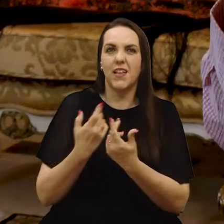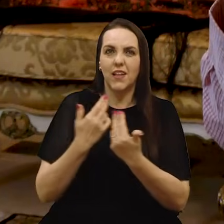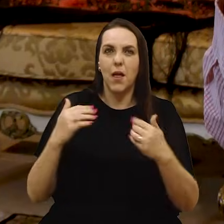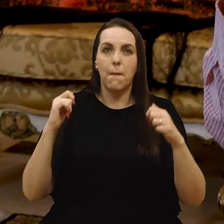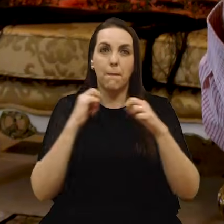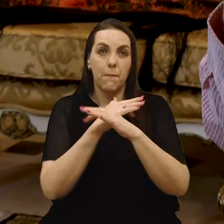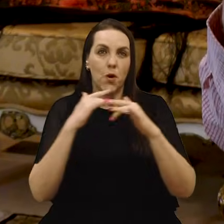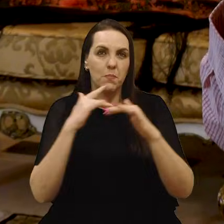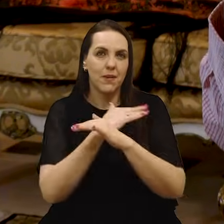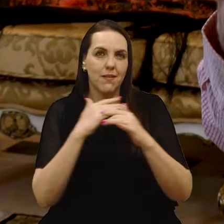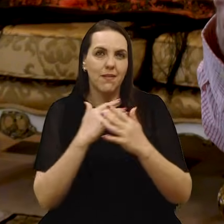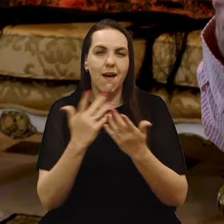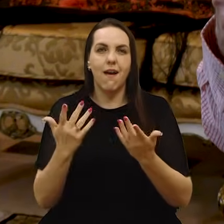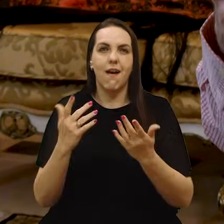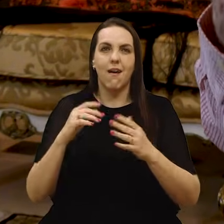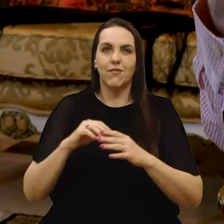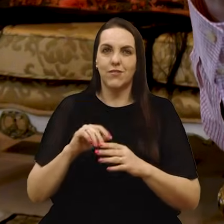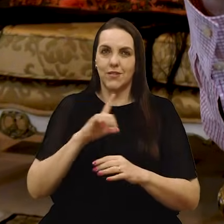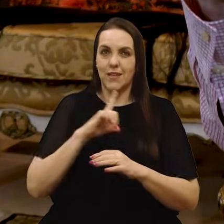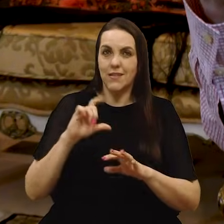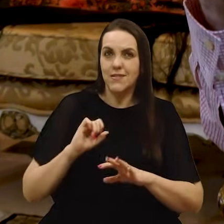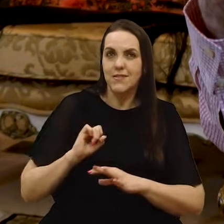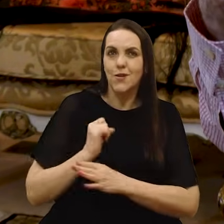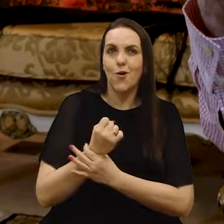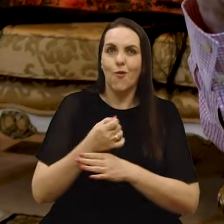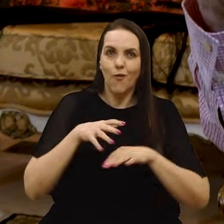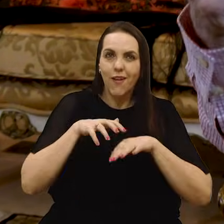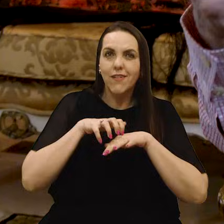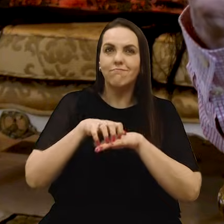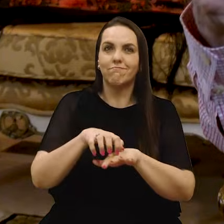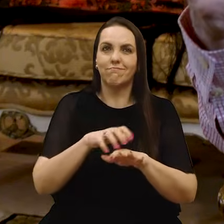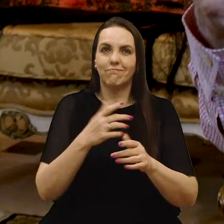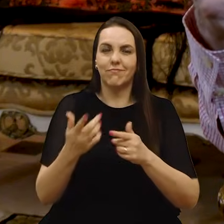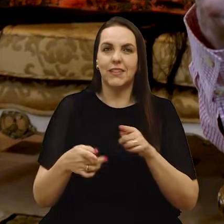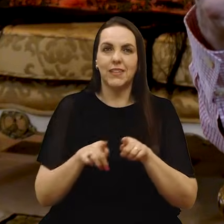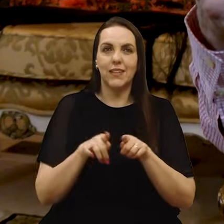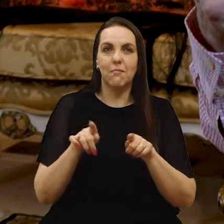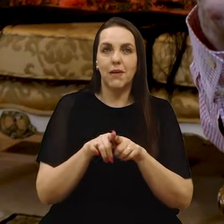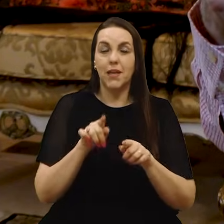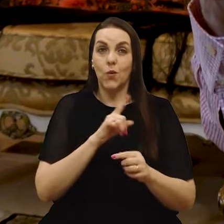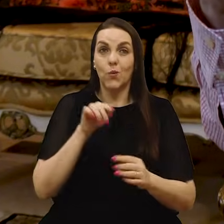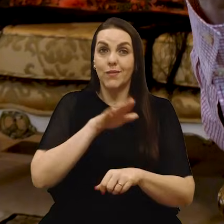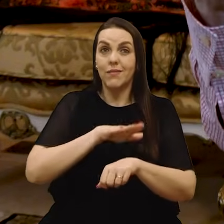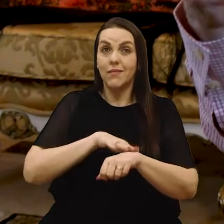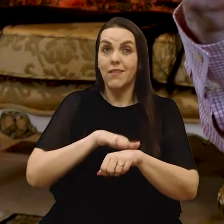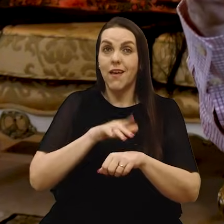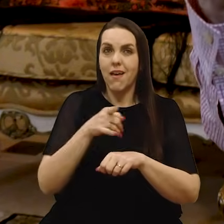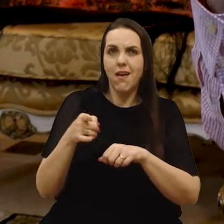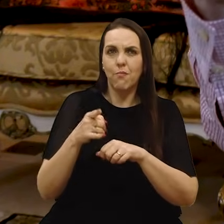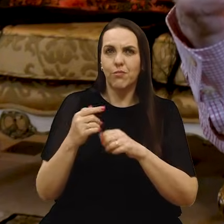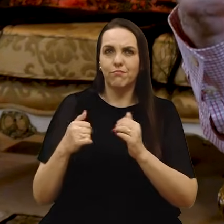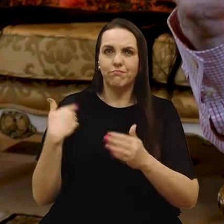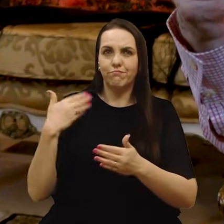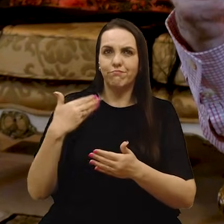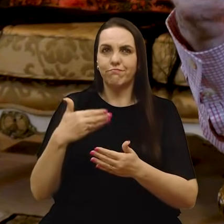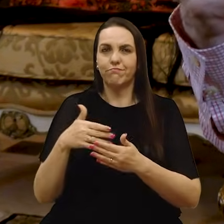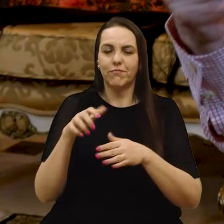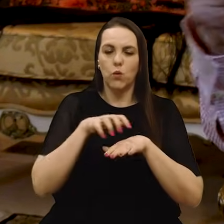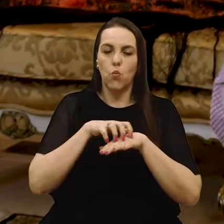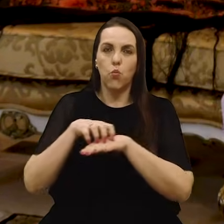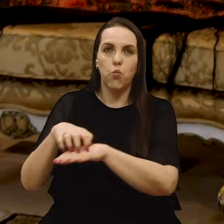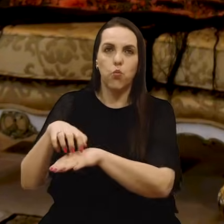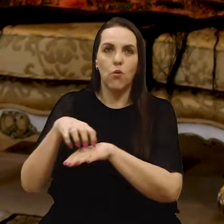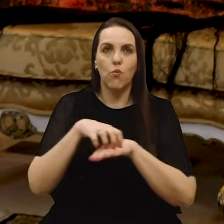transporte é a ideia da mobilidade, é a ideia da segurança no transporte e a ideia de tempo